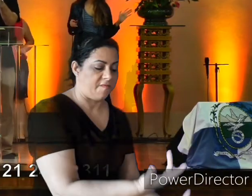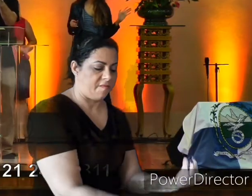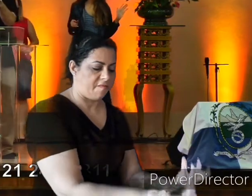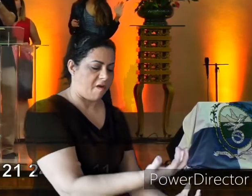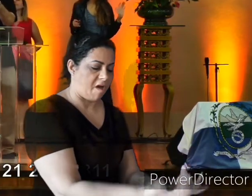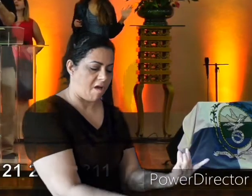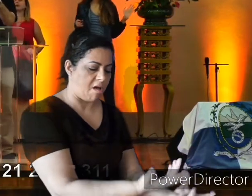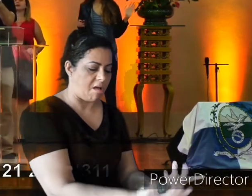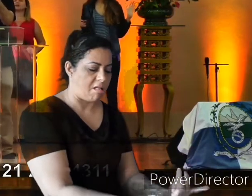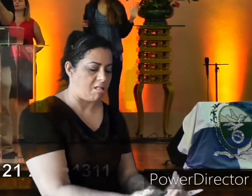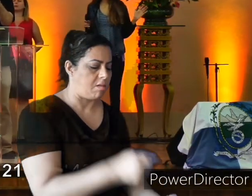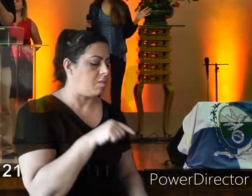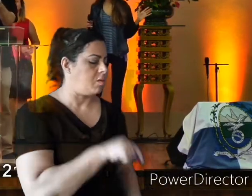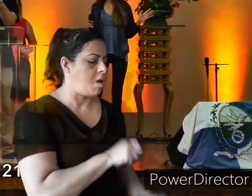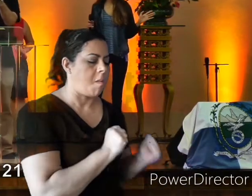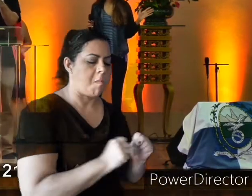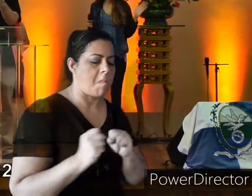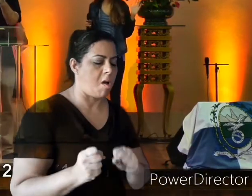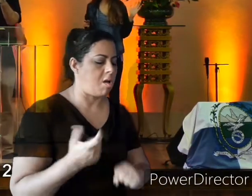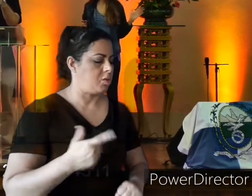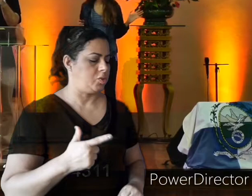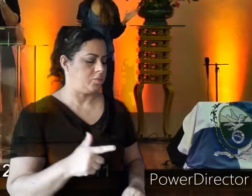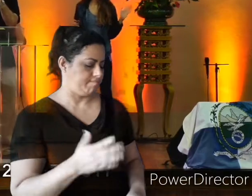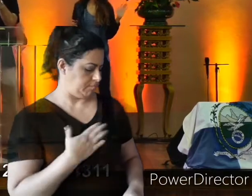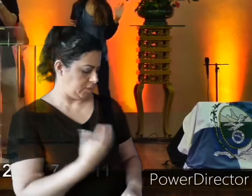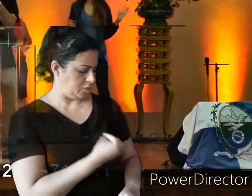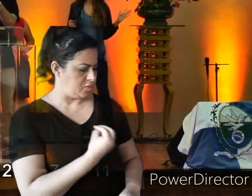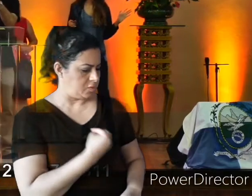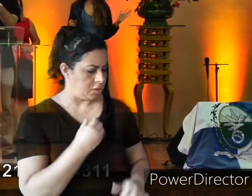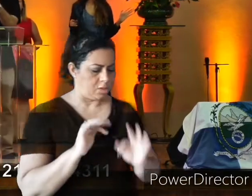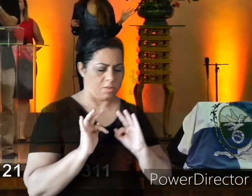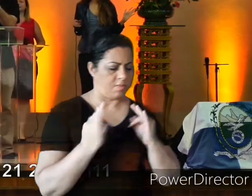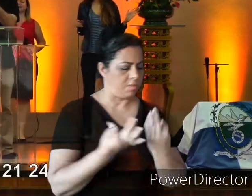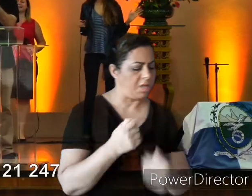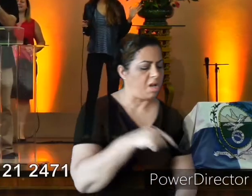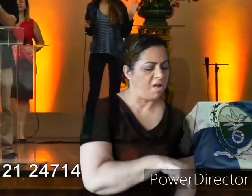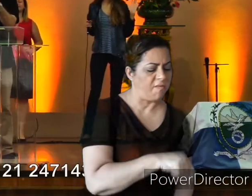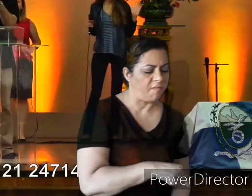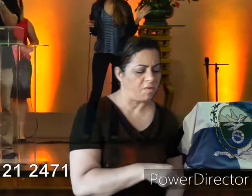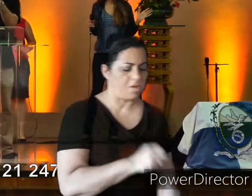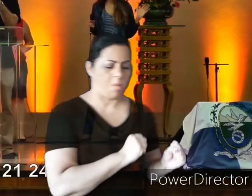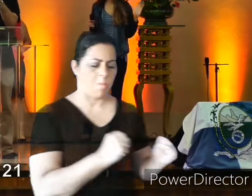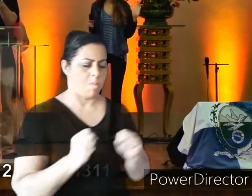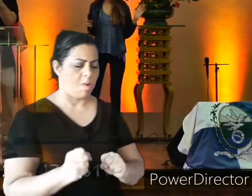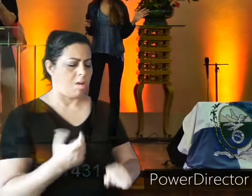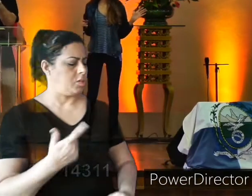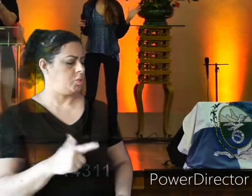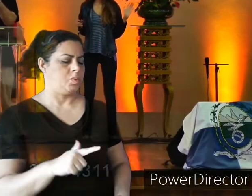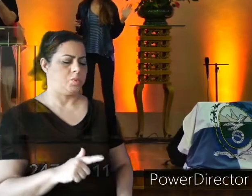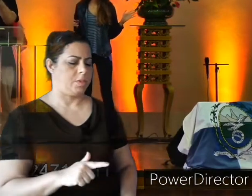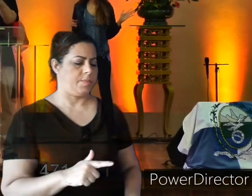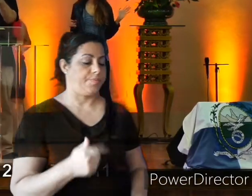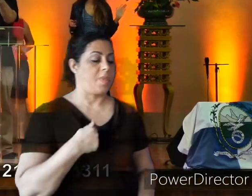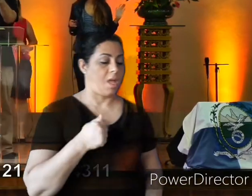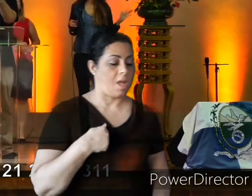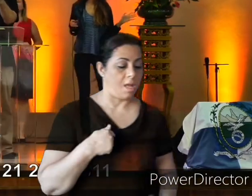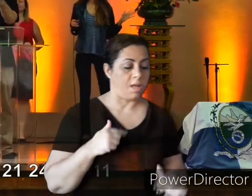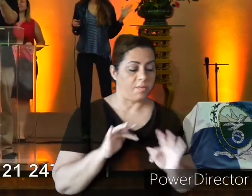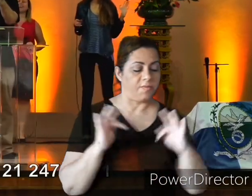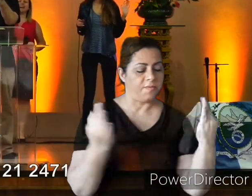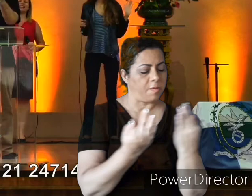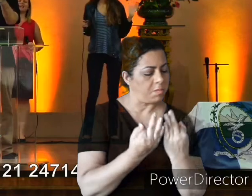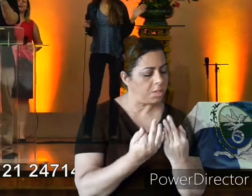nas promessas, estou firmado nas promessas, estou firmado na palavra de Deus,